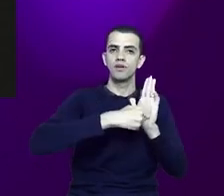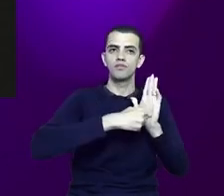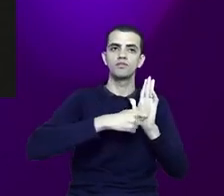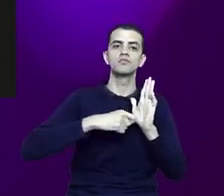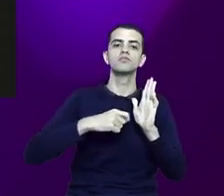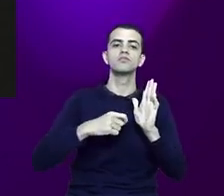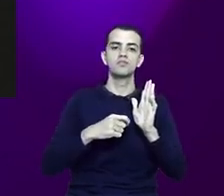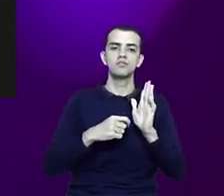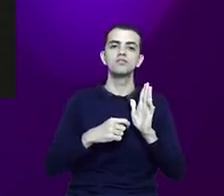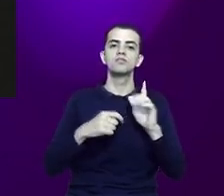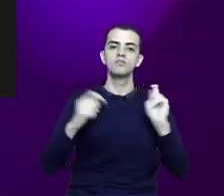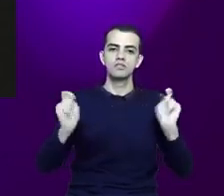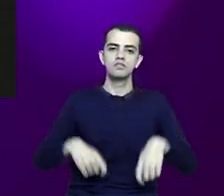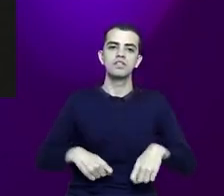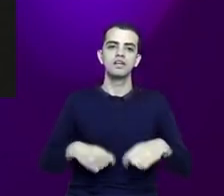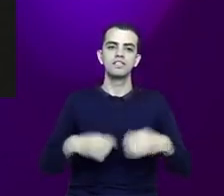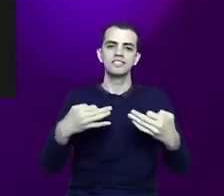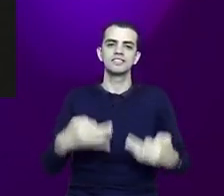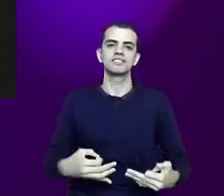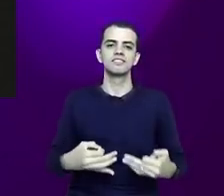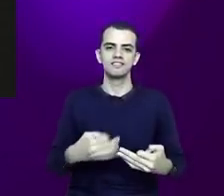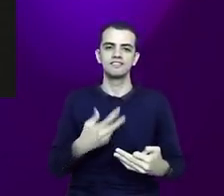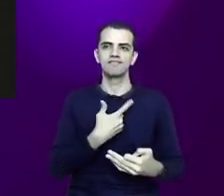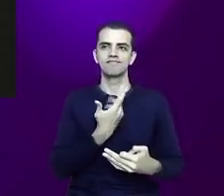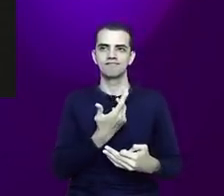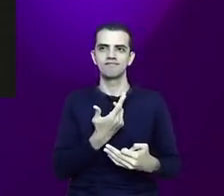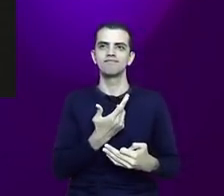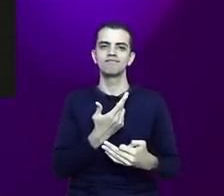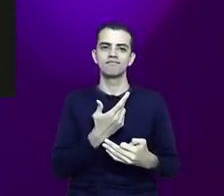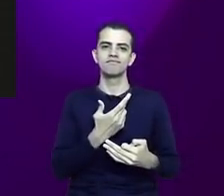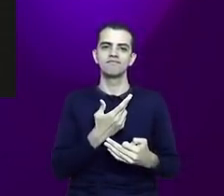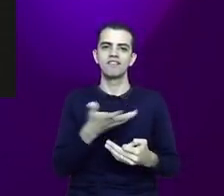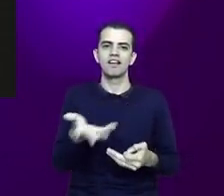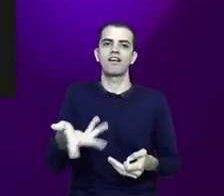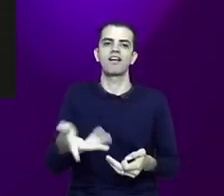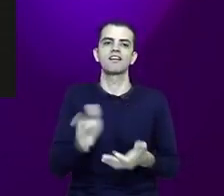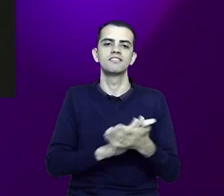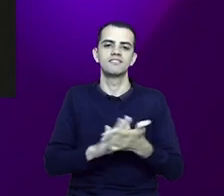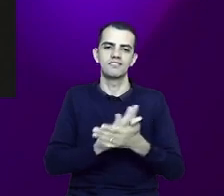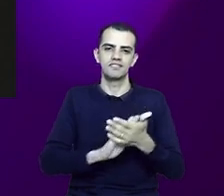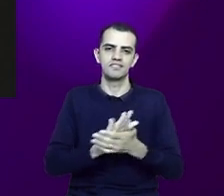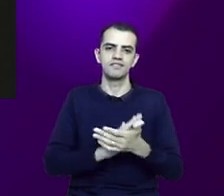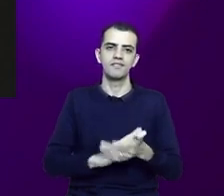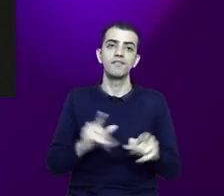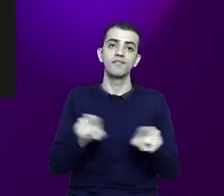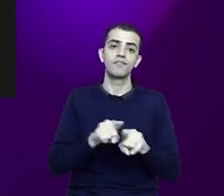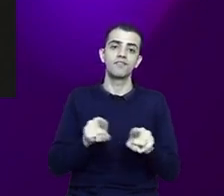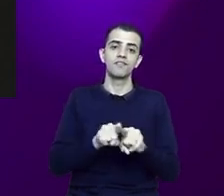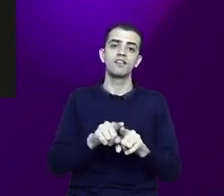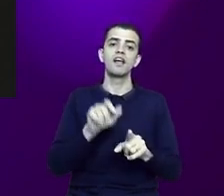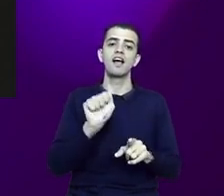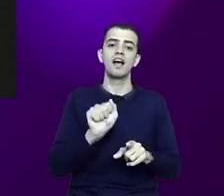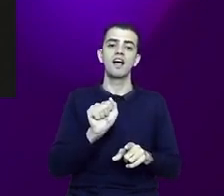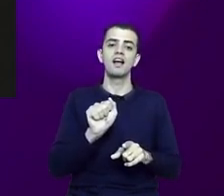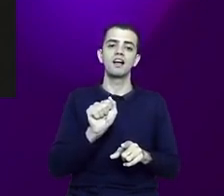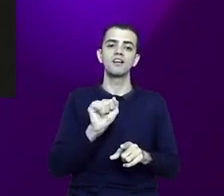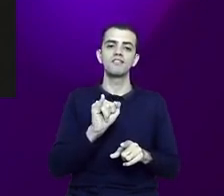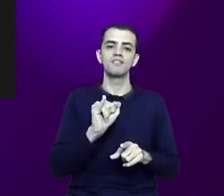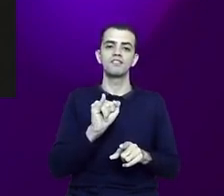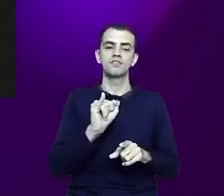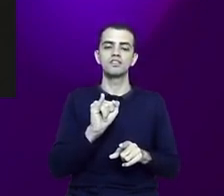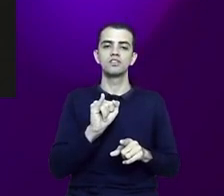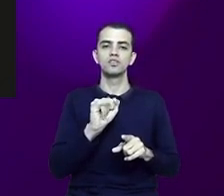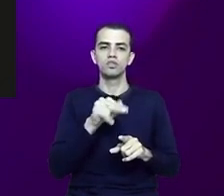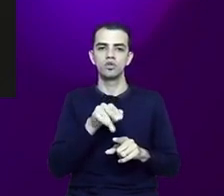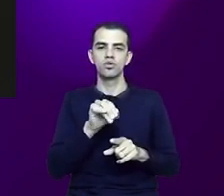gente consegue já durante a cirurgia fazer isso sem uma pressa. E a gente consegue posicionar também a fluoroscopia, a gente consegue colocar qualquer tela